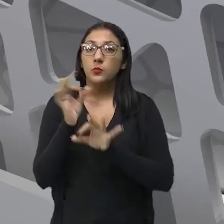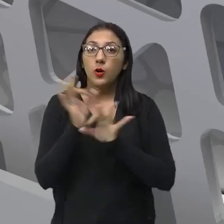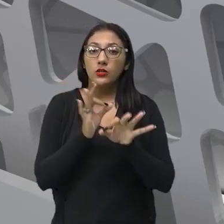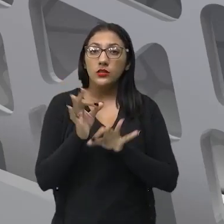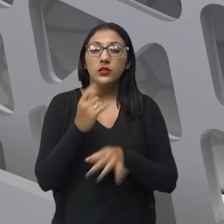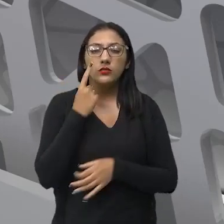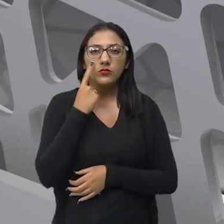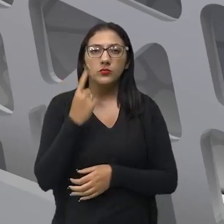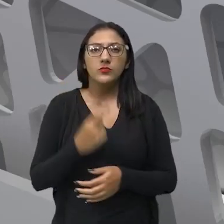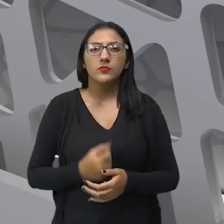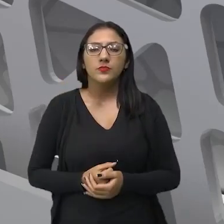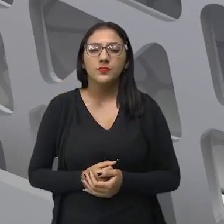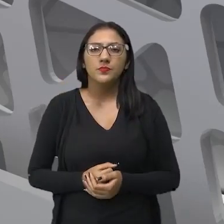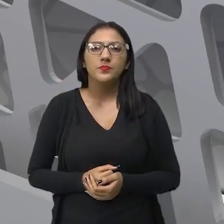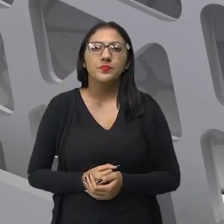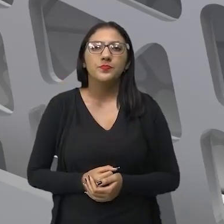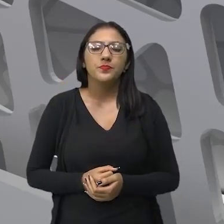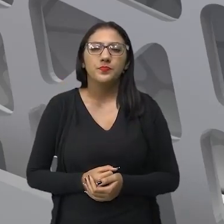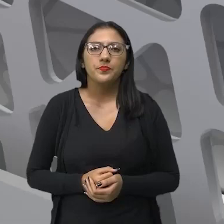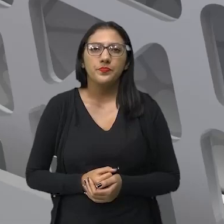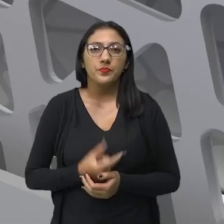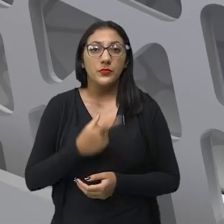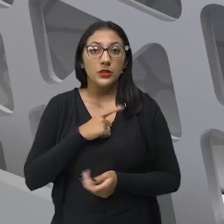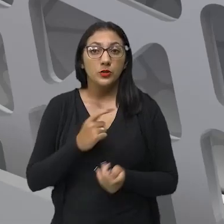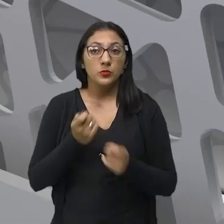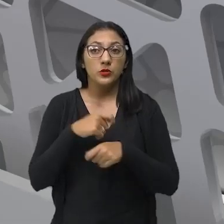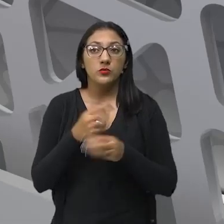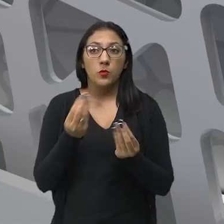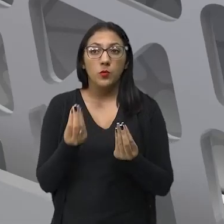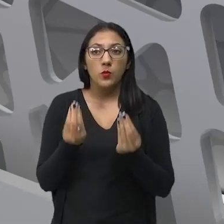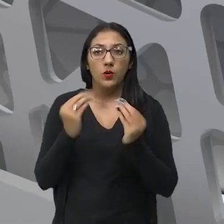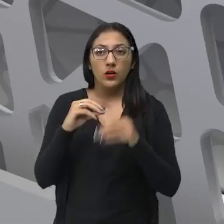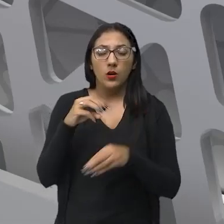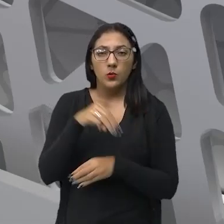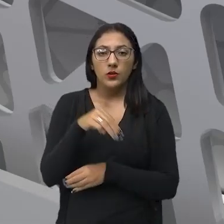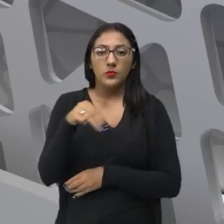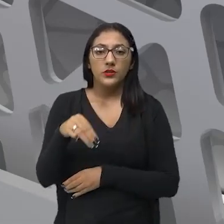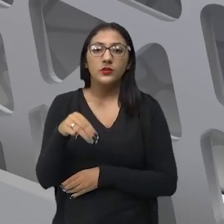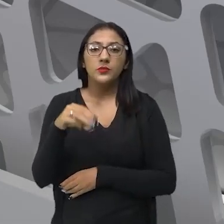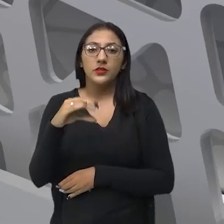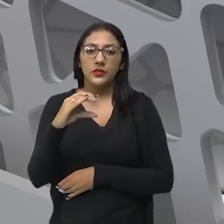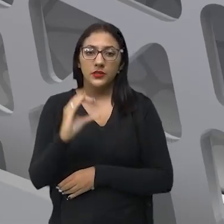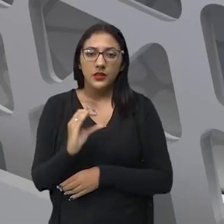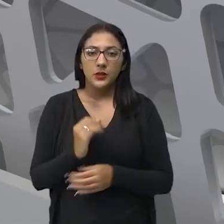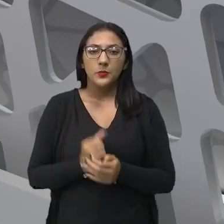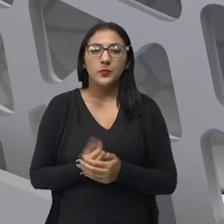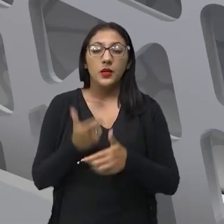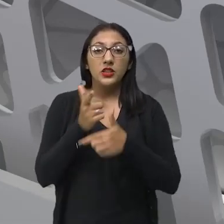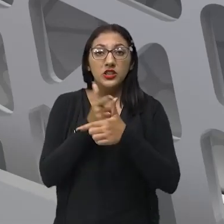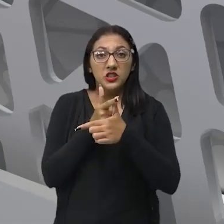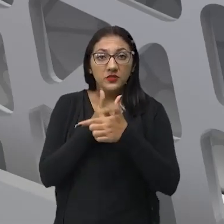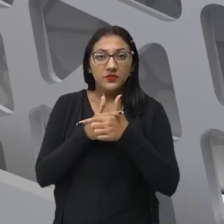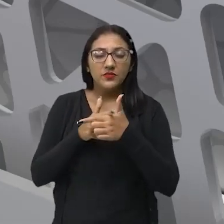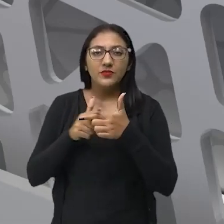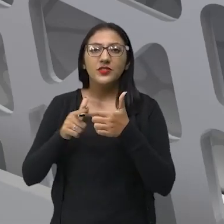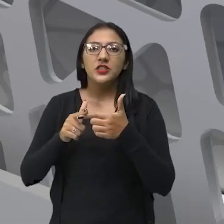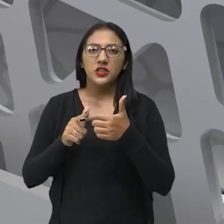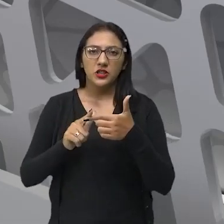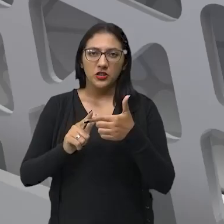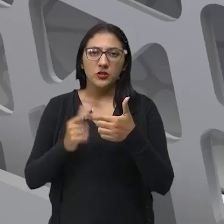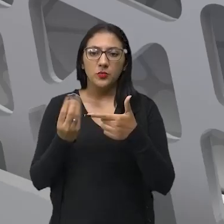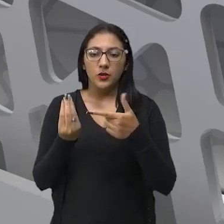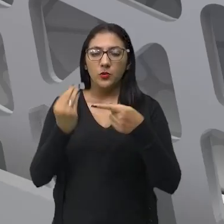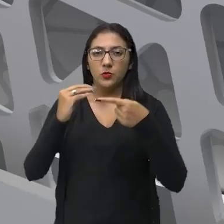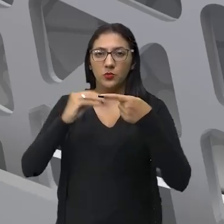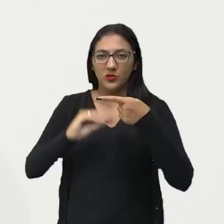procedimento, acompanha comigo. Nós vamos pegar esse MMC, tá? Dividir pelo denominador e o